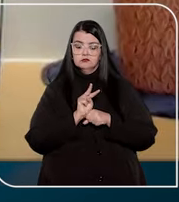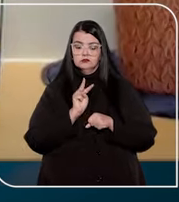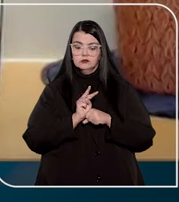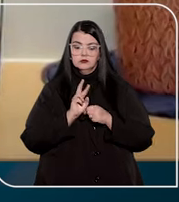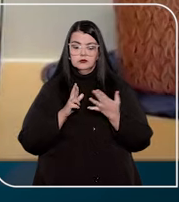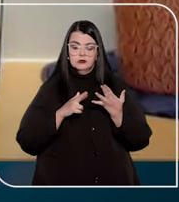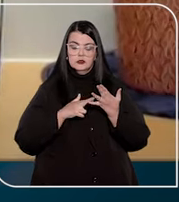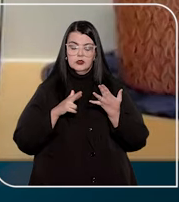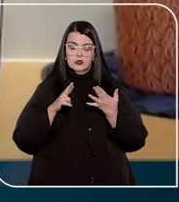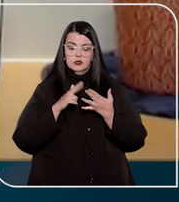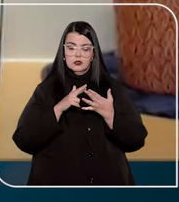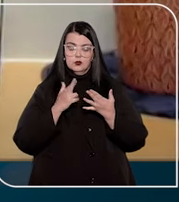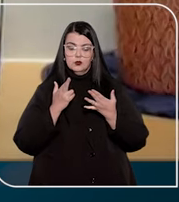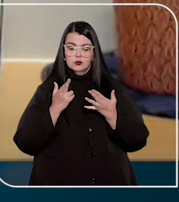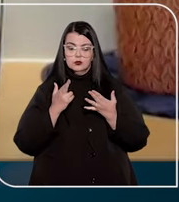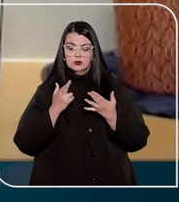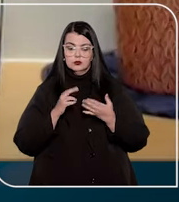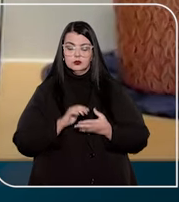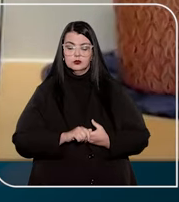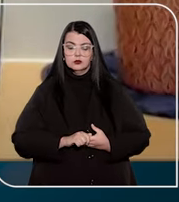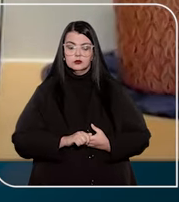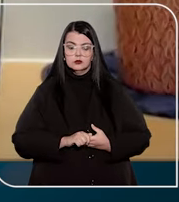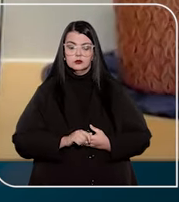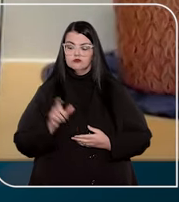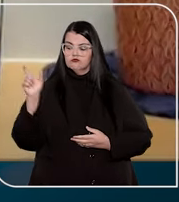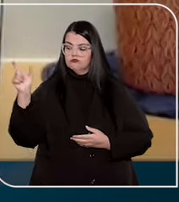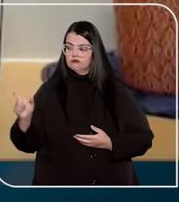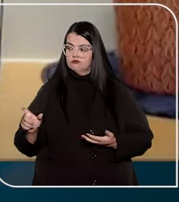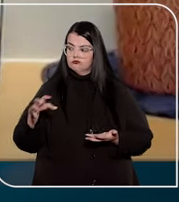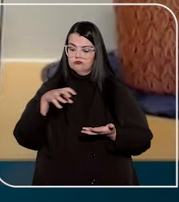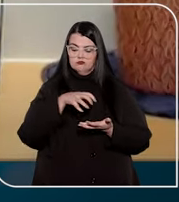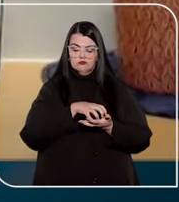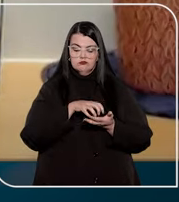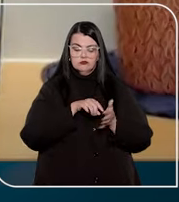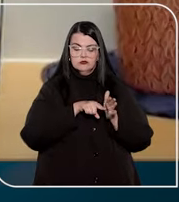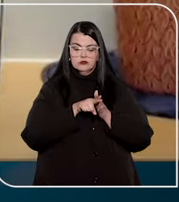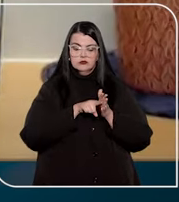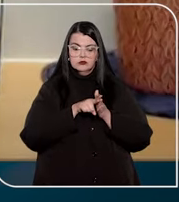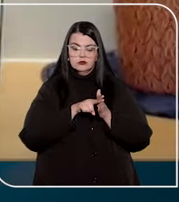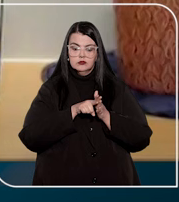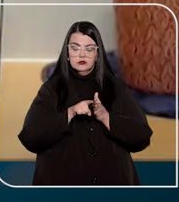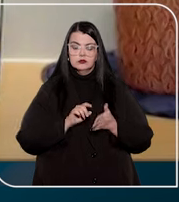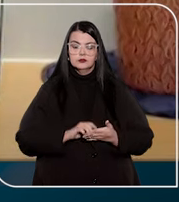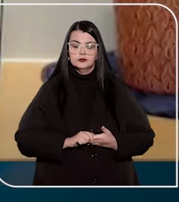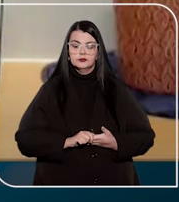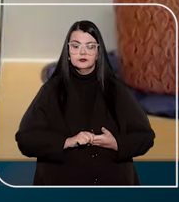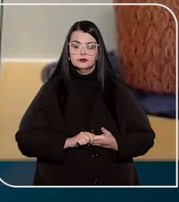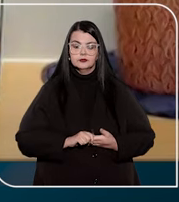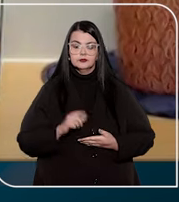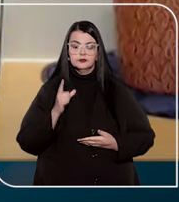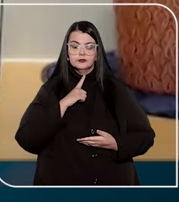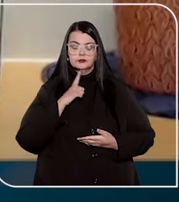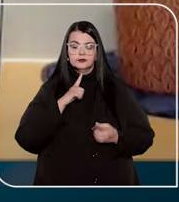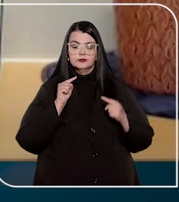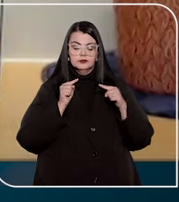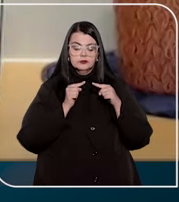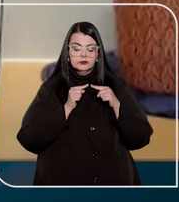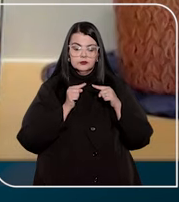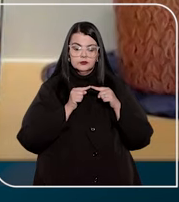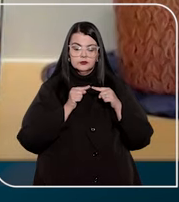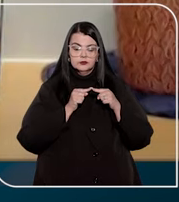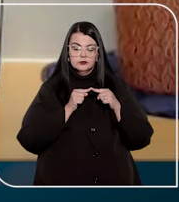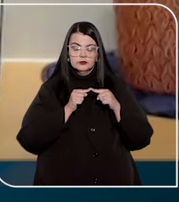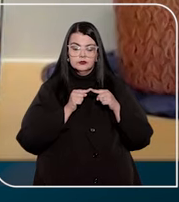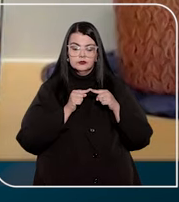recurso agora extraordinário, o órgão competente para analisar esse requerimento vai ser dirigido para